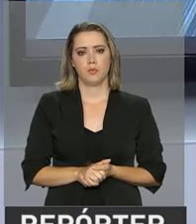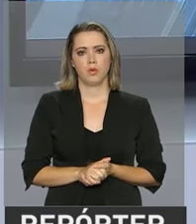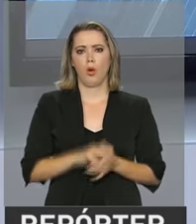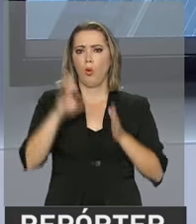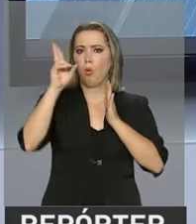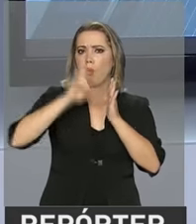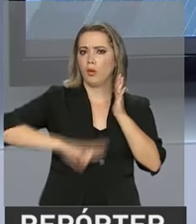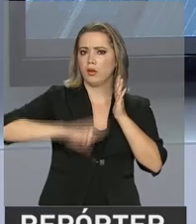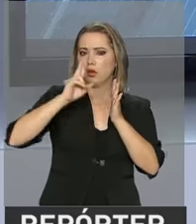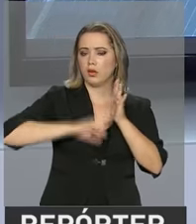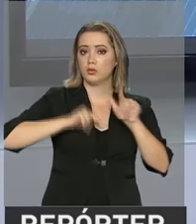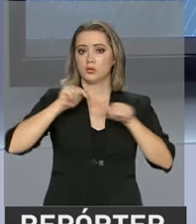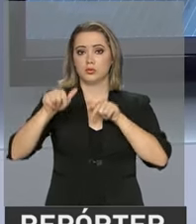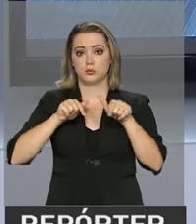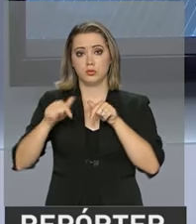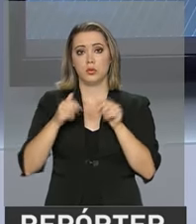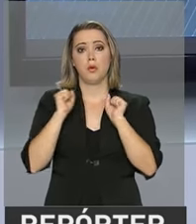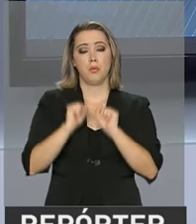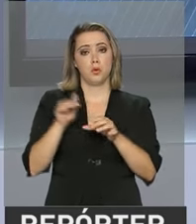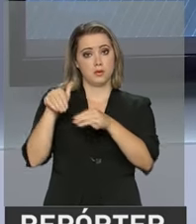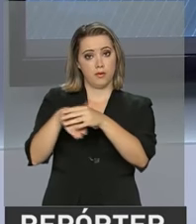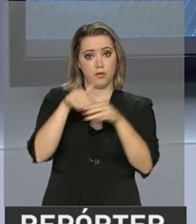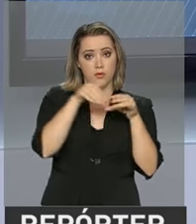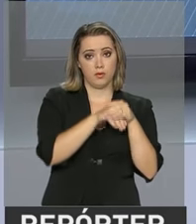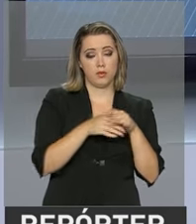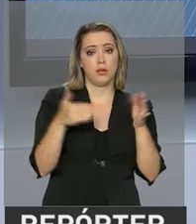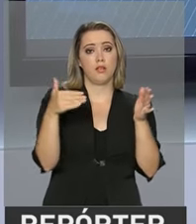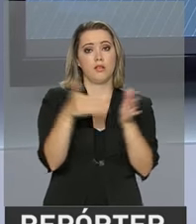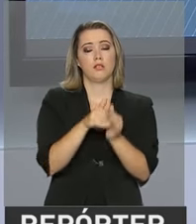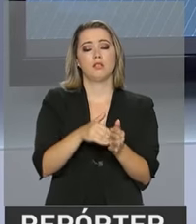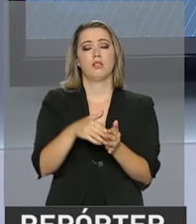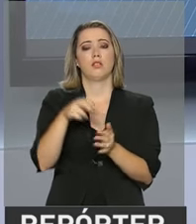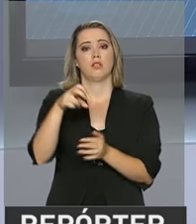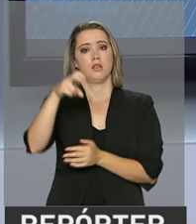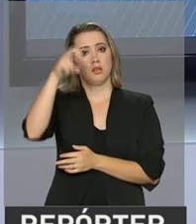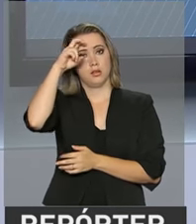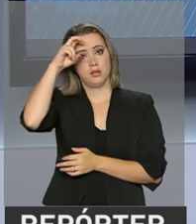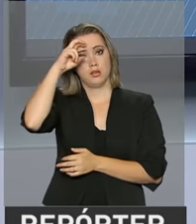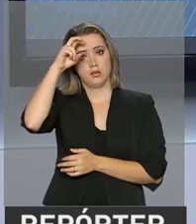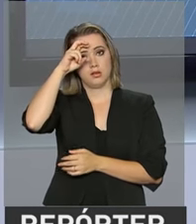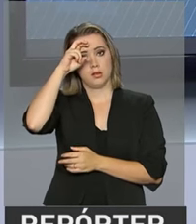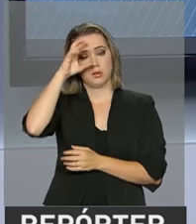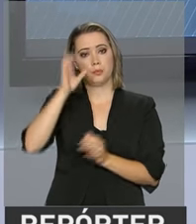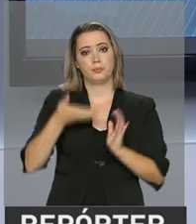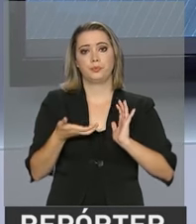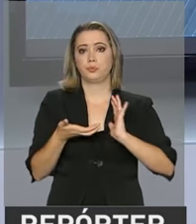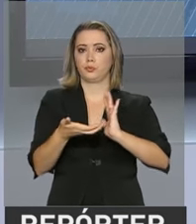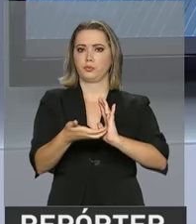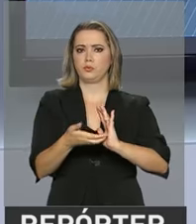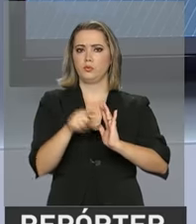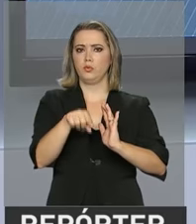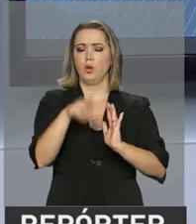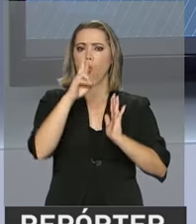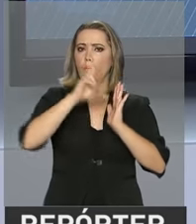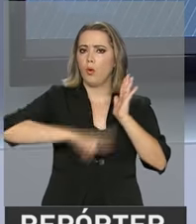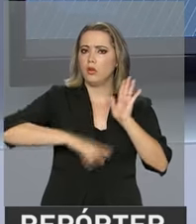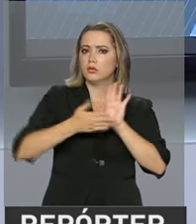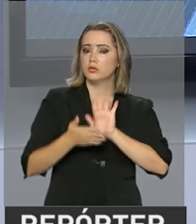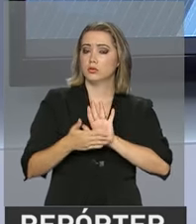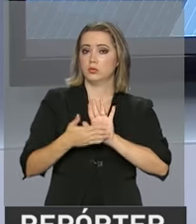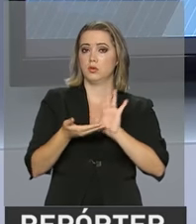parecer da reforma trabalhista pode ser votado até quinta feira no plenário da câmara dos deputados o relatório foi apresentado